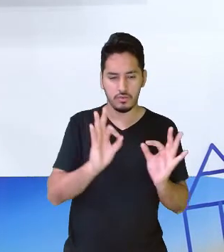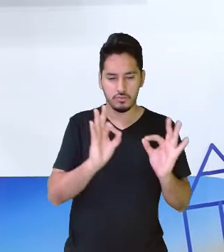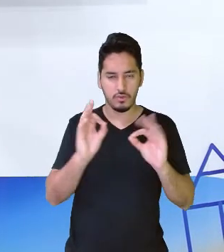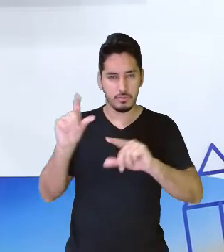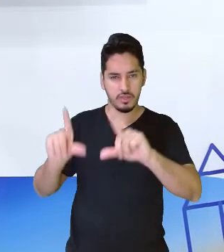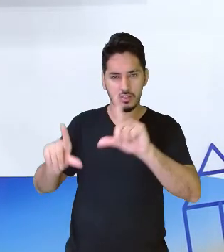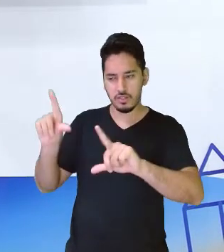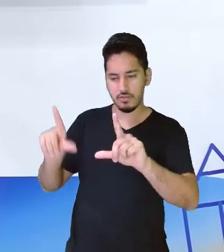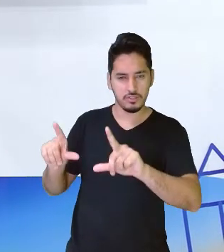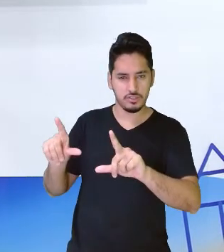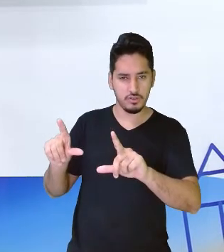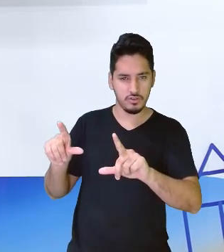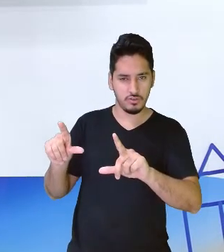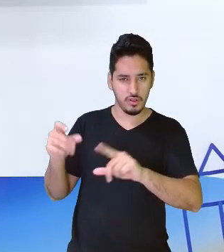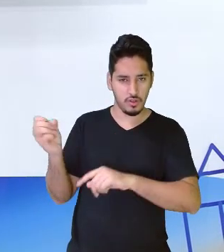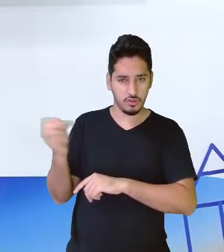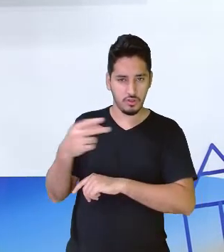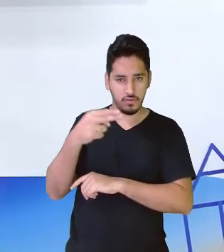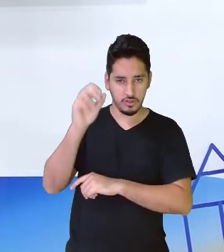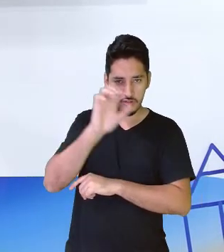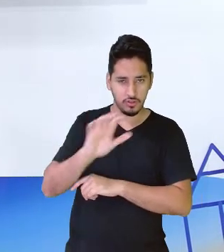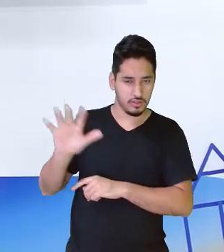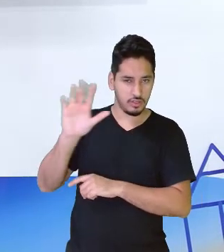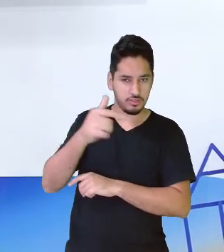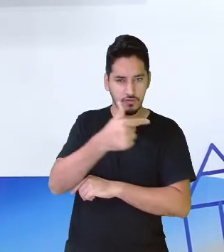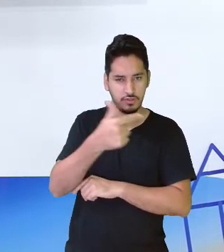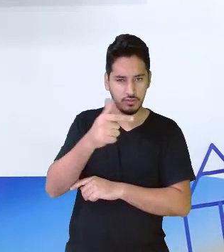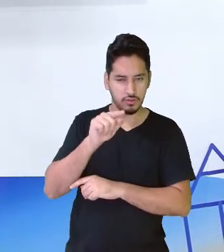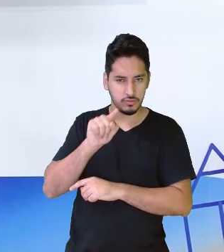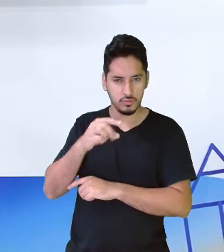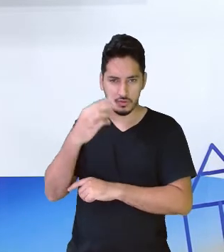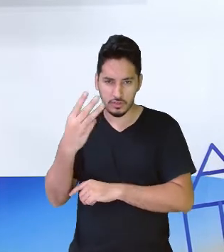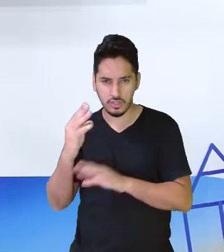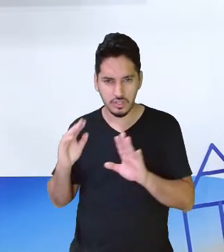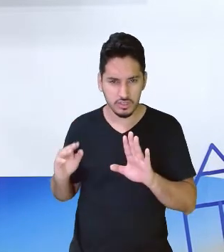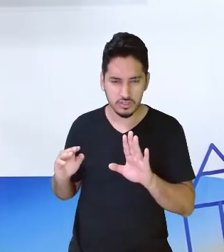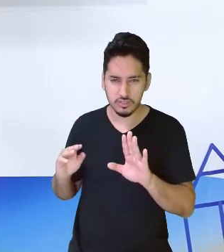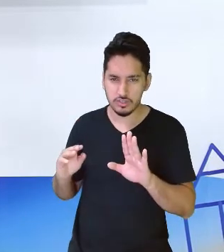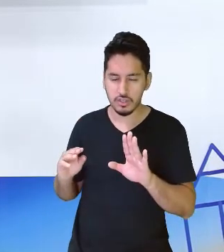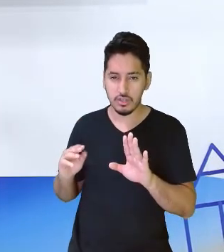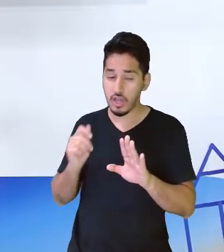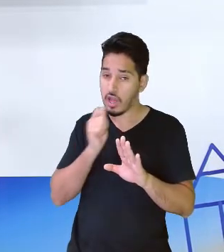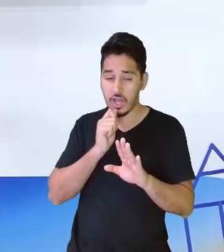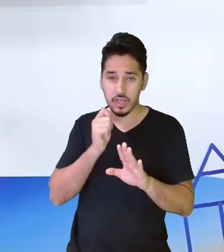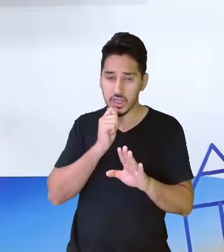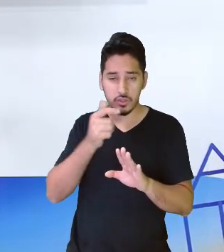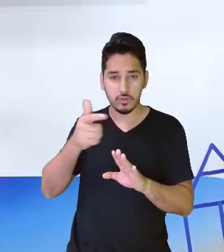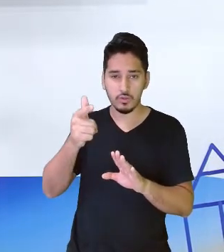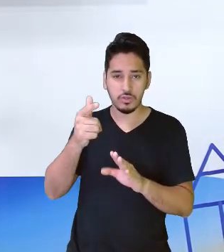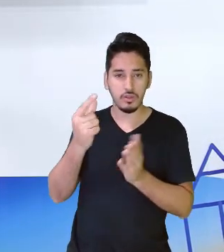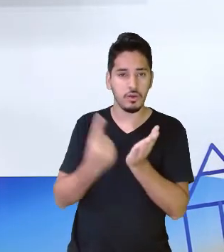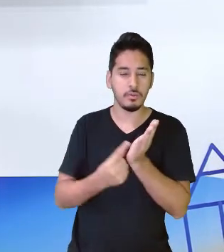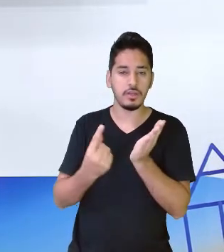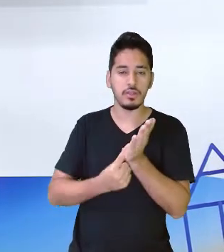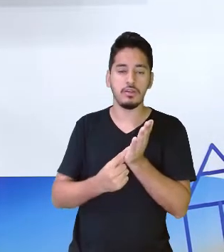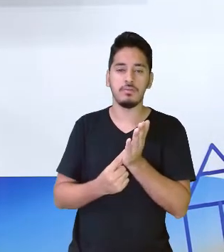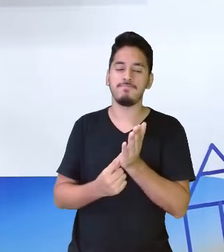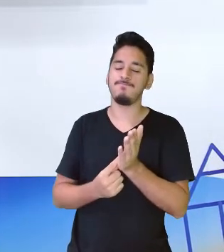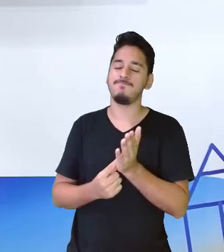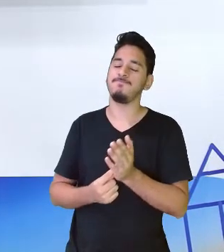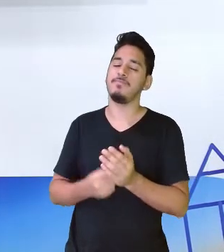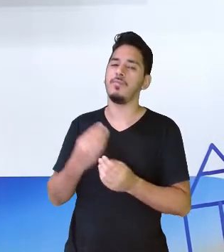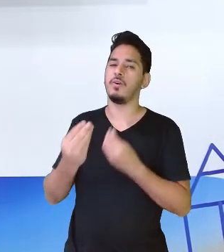pela TV Nova Nordeste ao vivo, canal 22.3, mas ainda não tem o aplicativo.